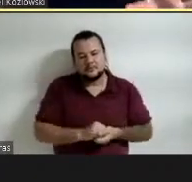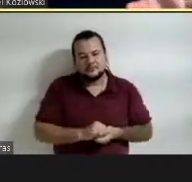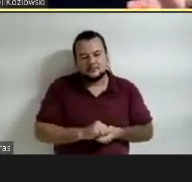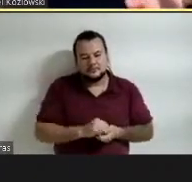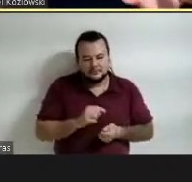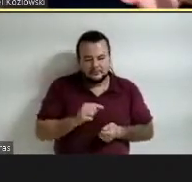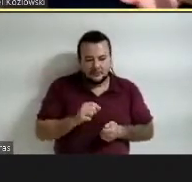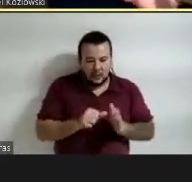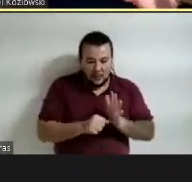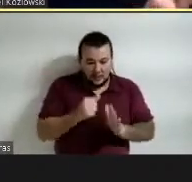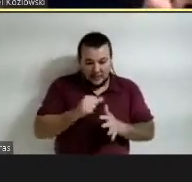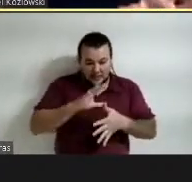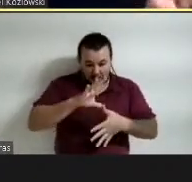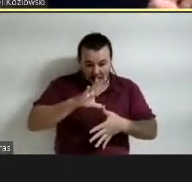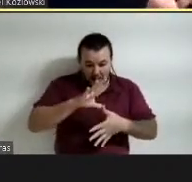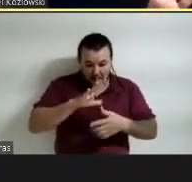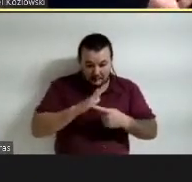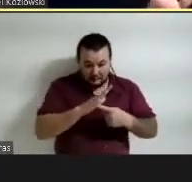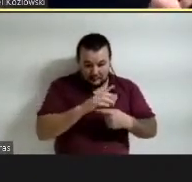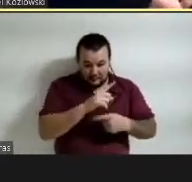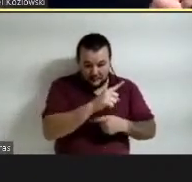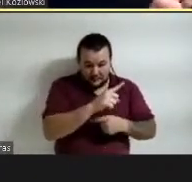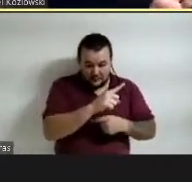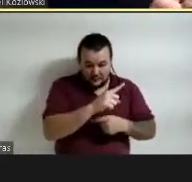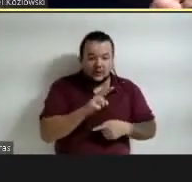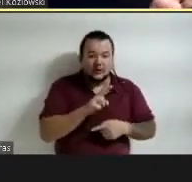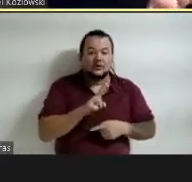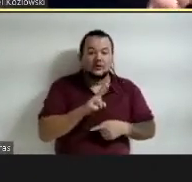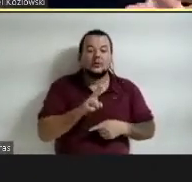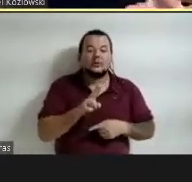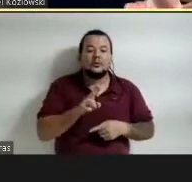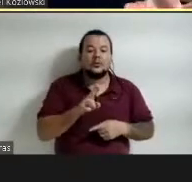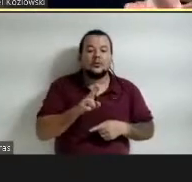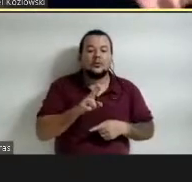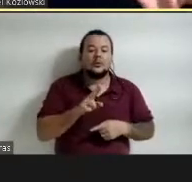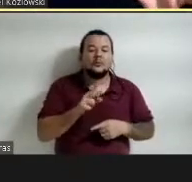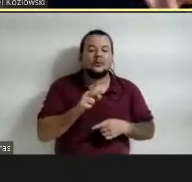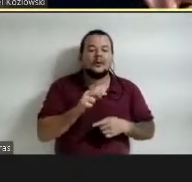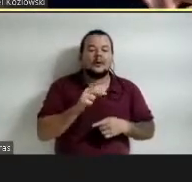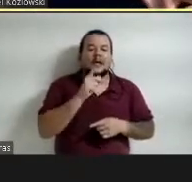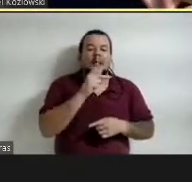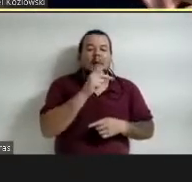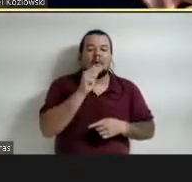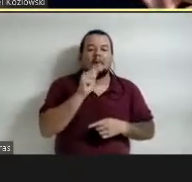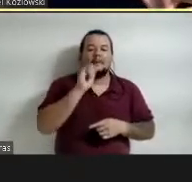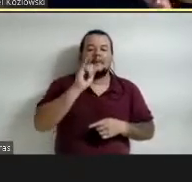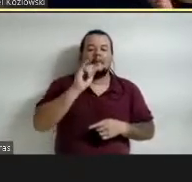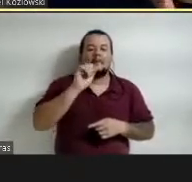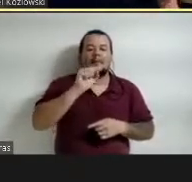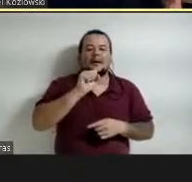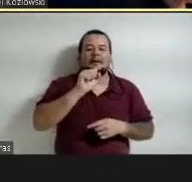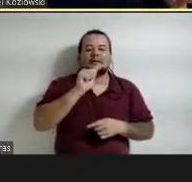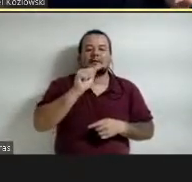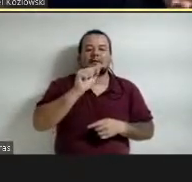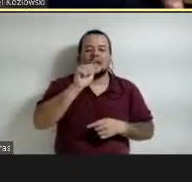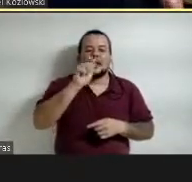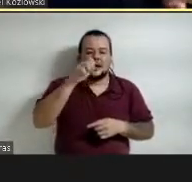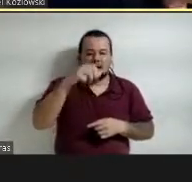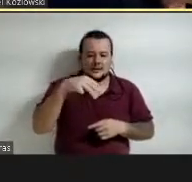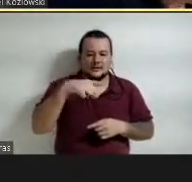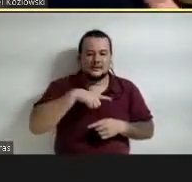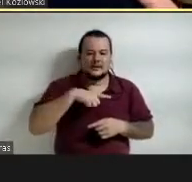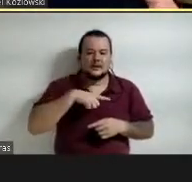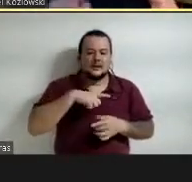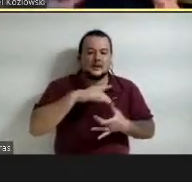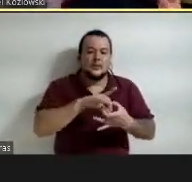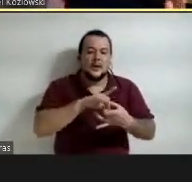chama Paisagem Fluida. E olha para a relação entre os ecossistemas